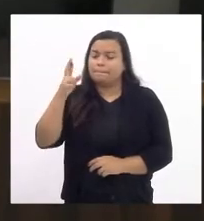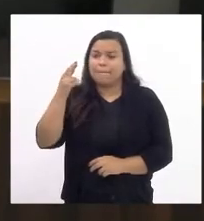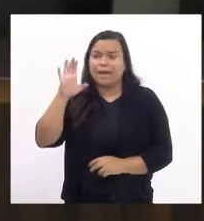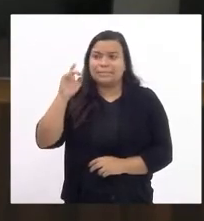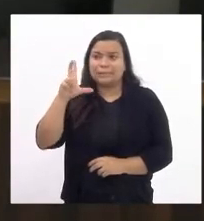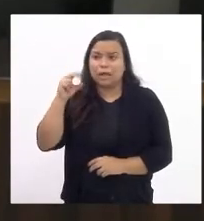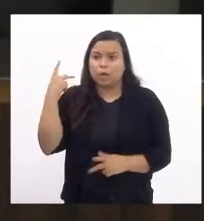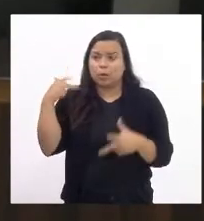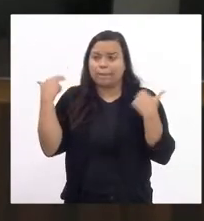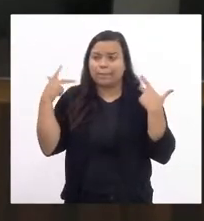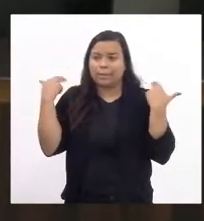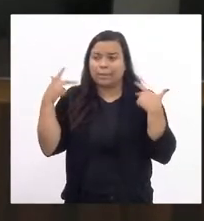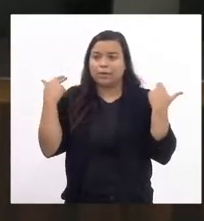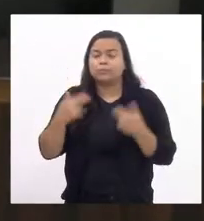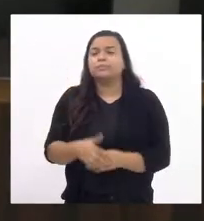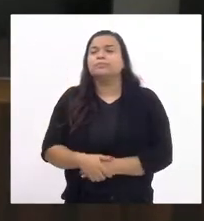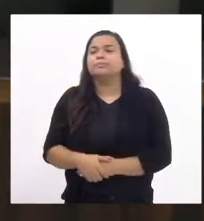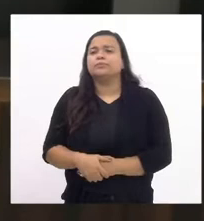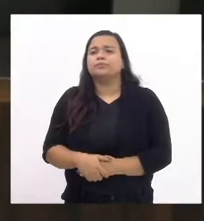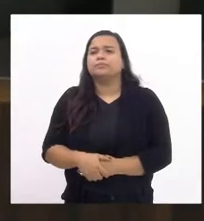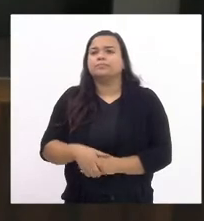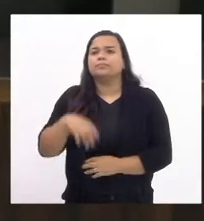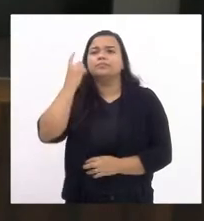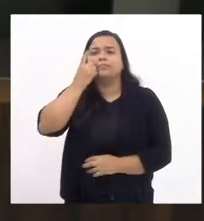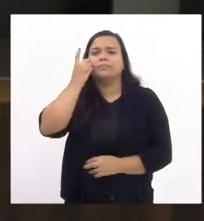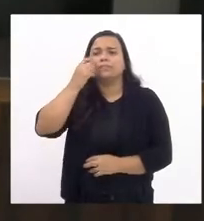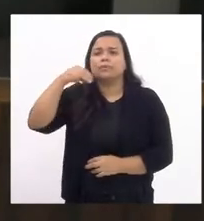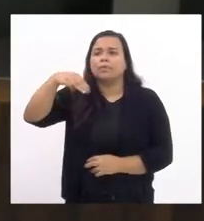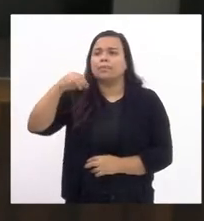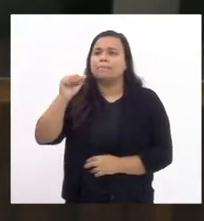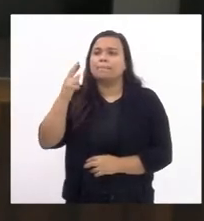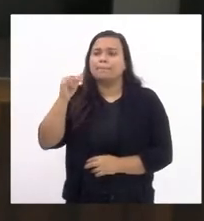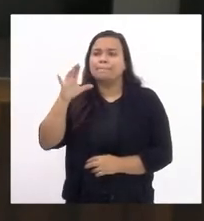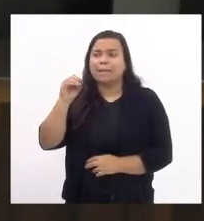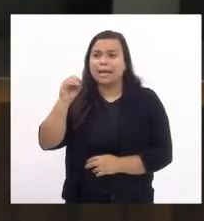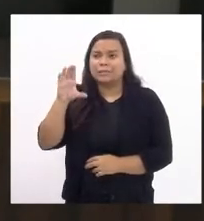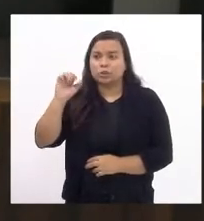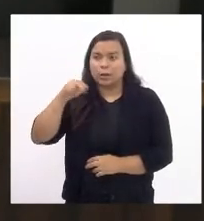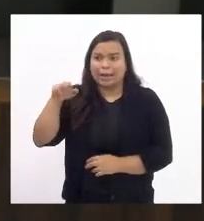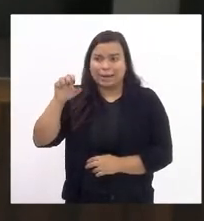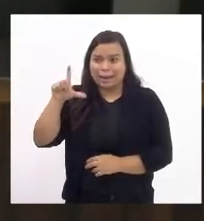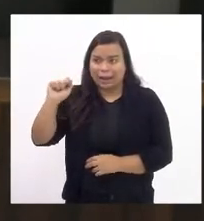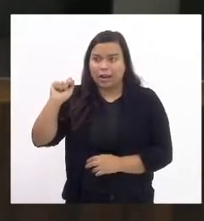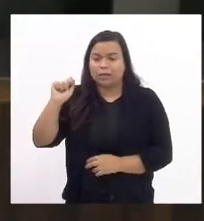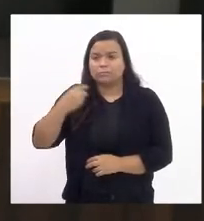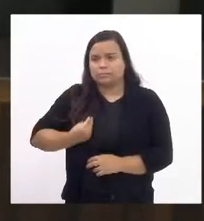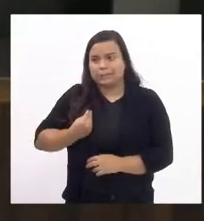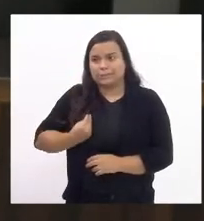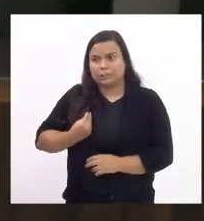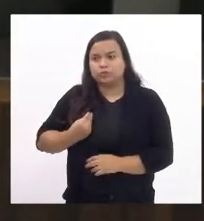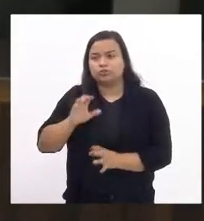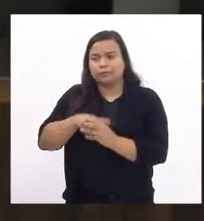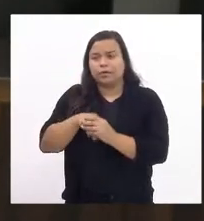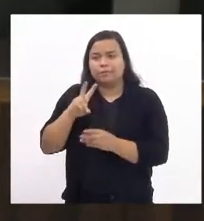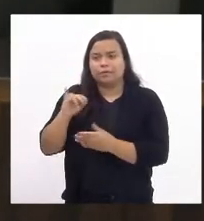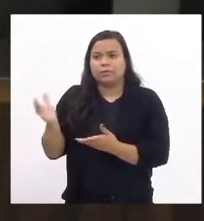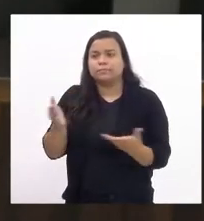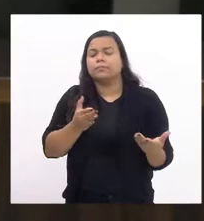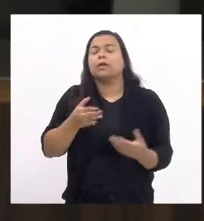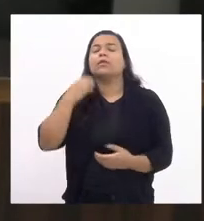Cabeleireiro. Deputado Márcio Canela, presente, vai votar. Deputado Marcos